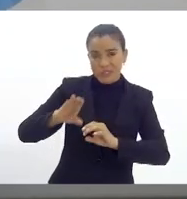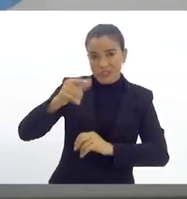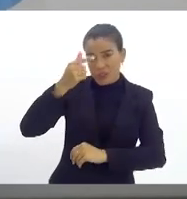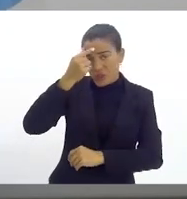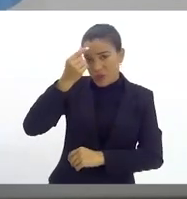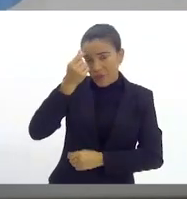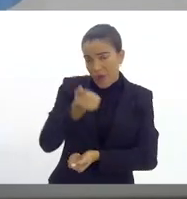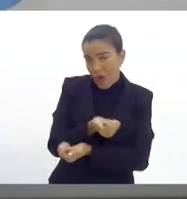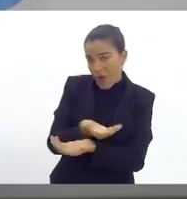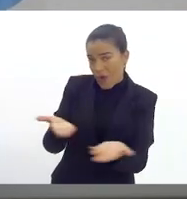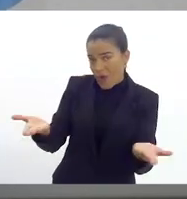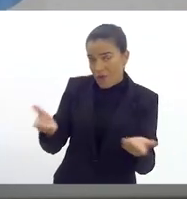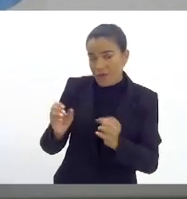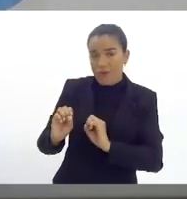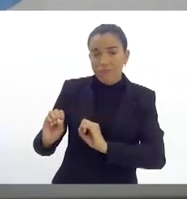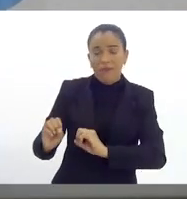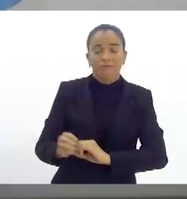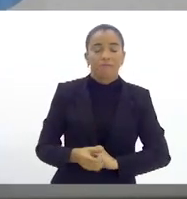ofertado